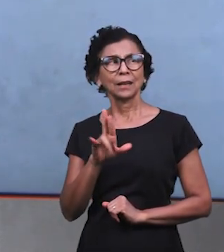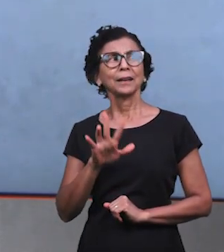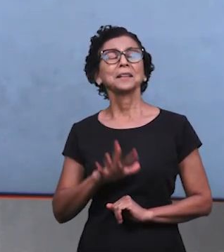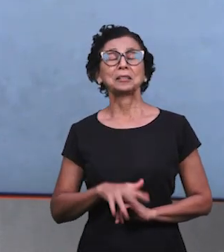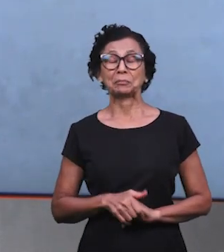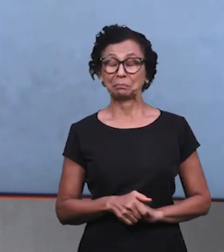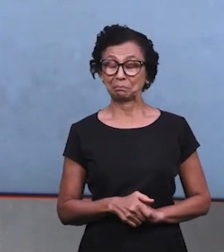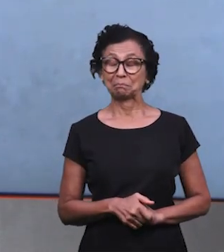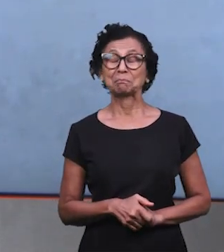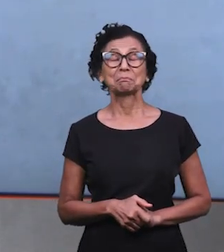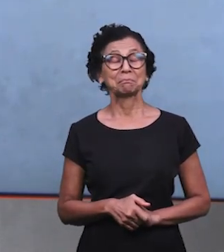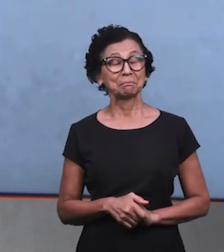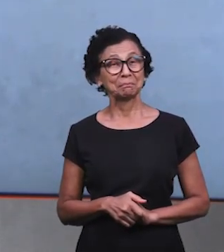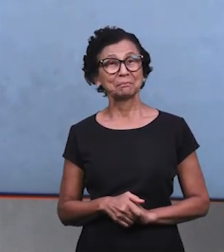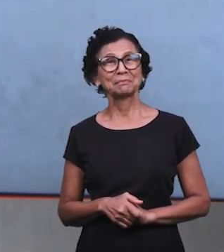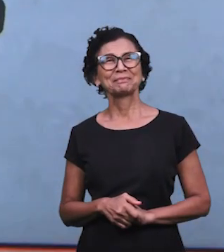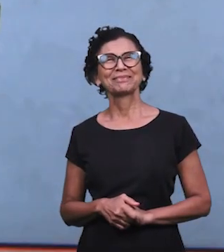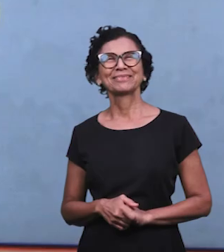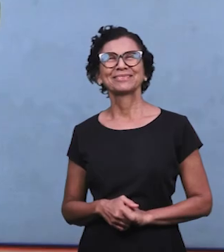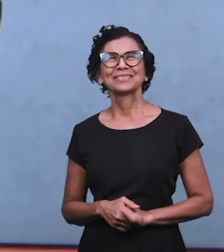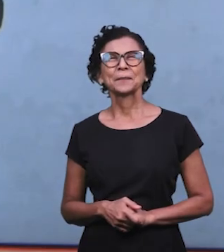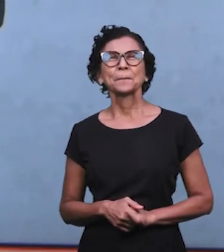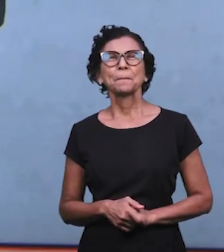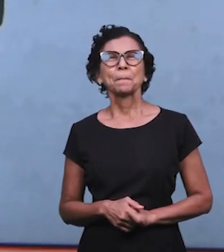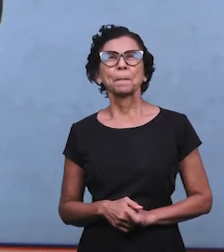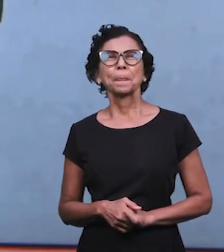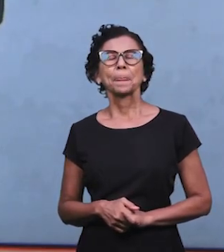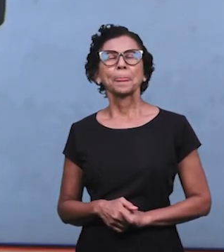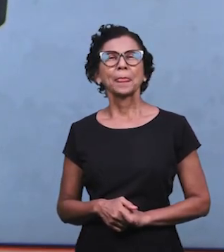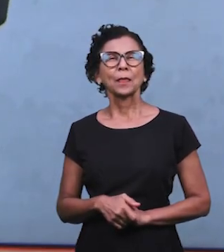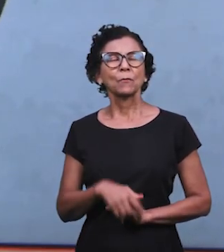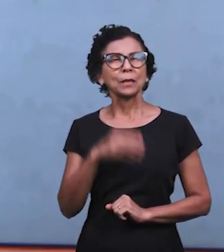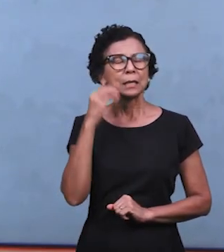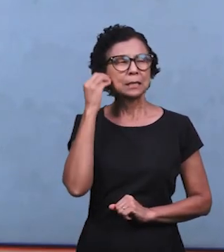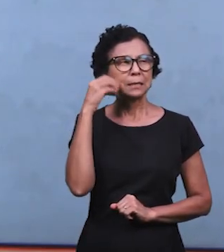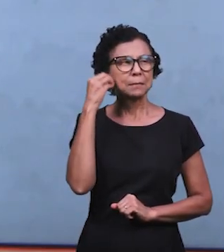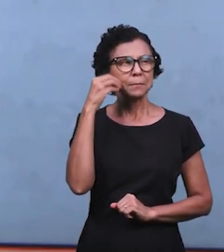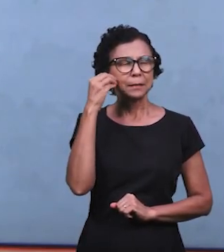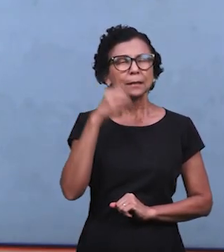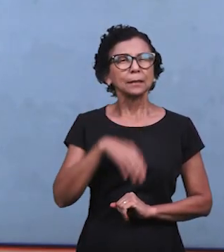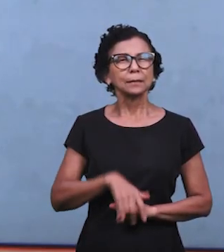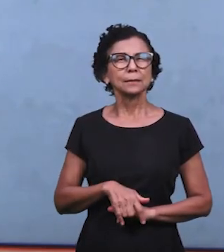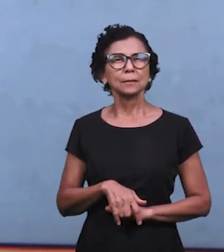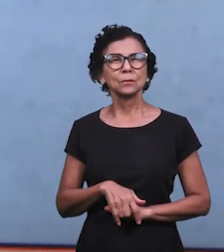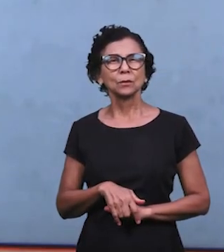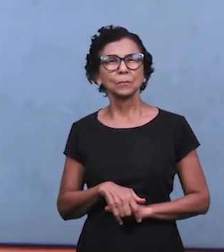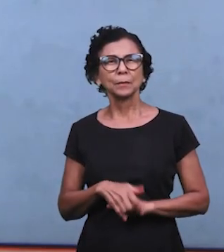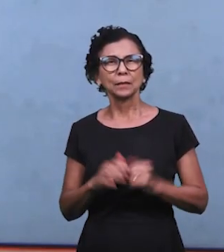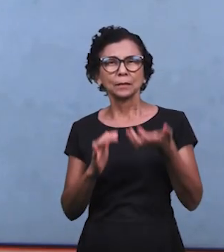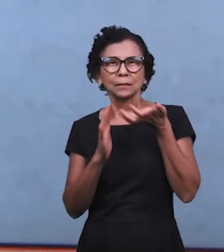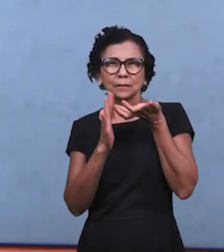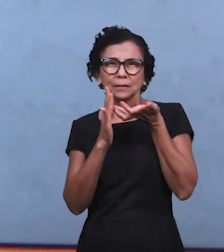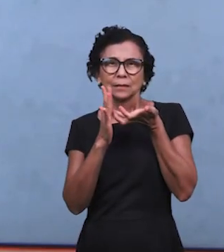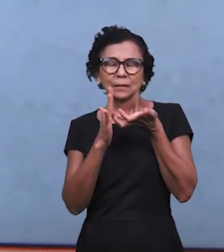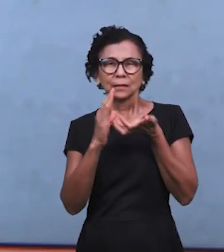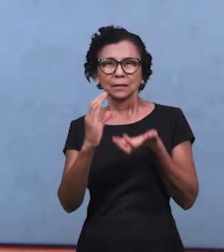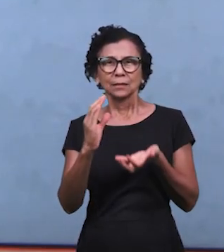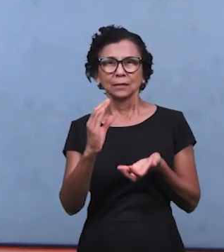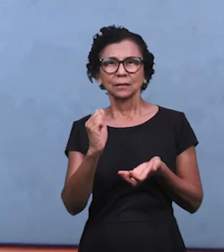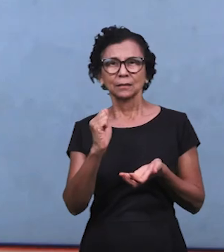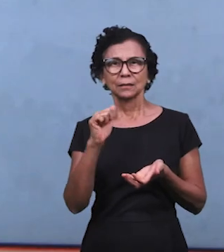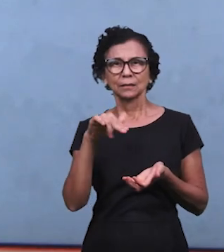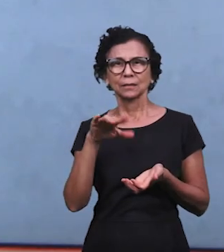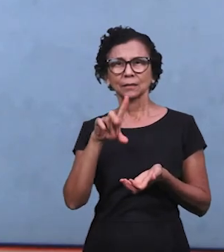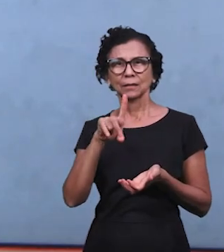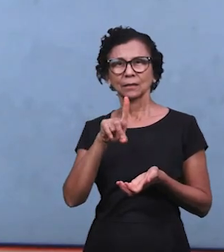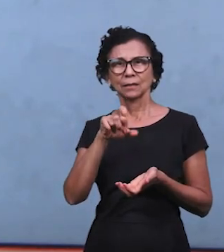ilustre, pastor Dair Leite está aqui com a gente, hein? Hoje vamos fazer um experimento, Cecília, sobre a candeia. Você já ouviu falar da história da candeia lá da